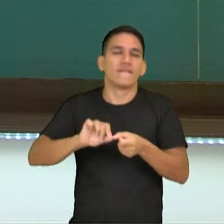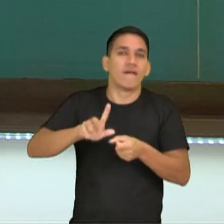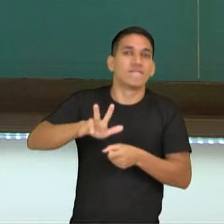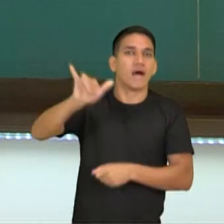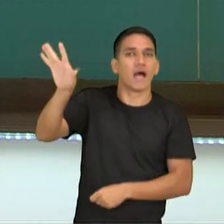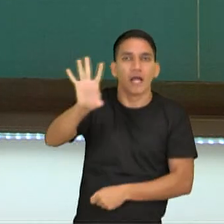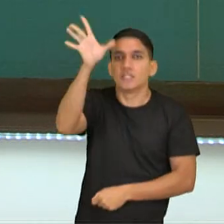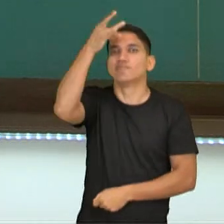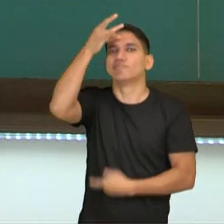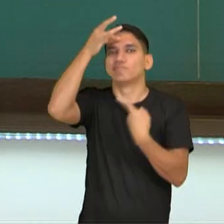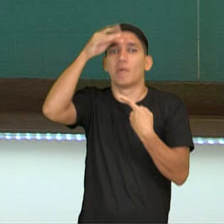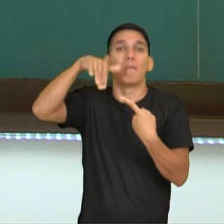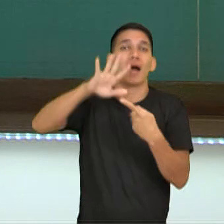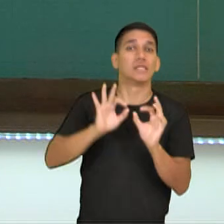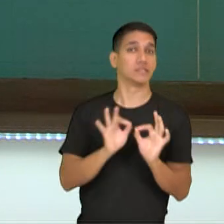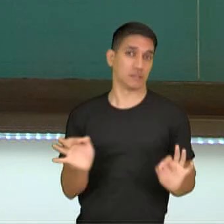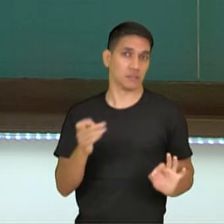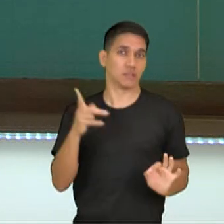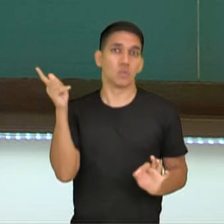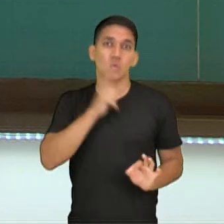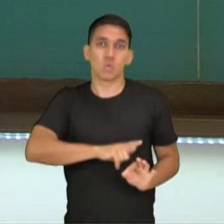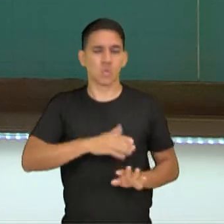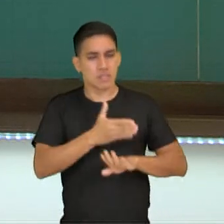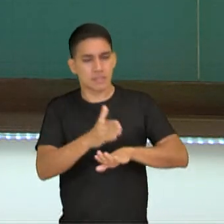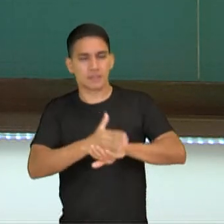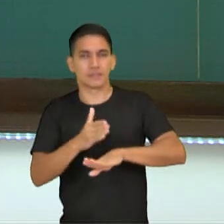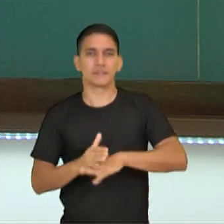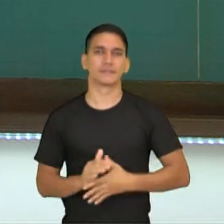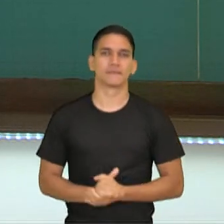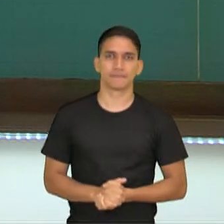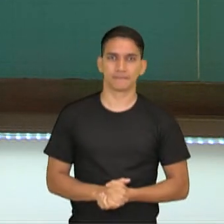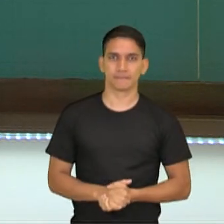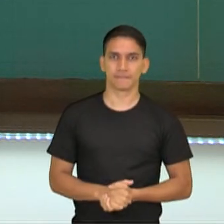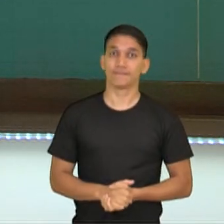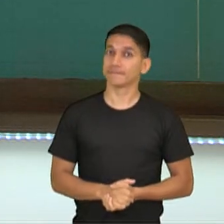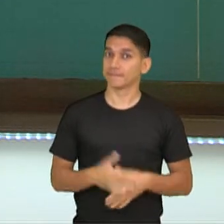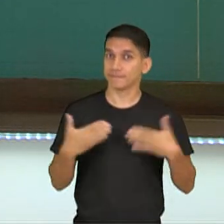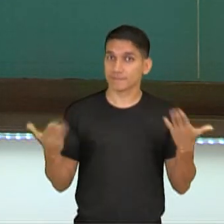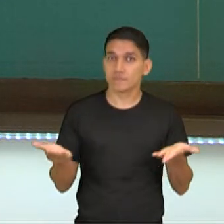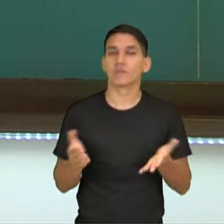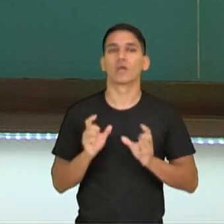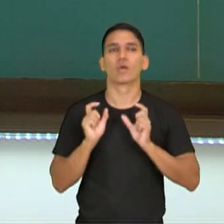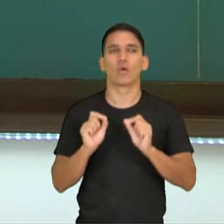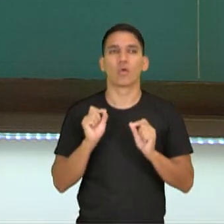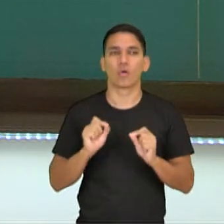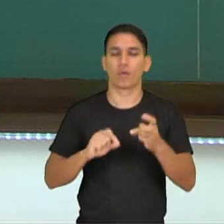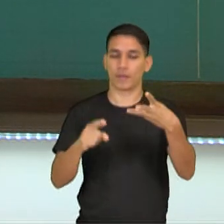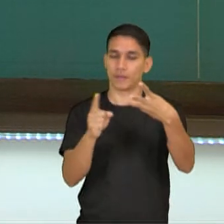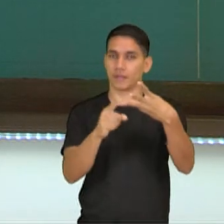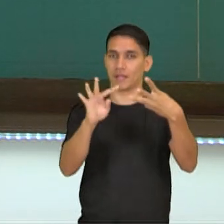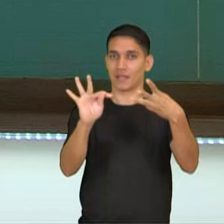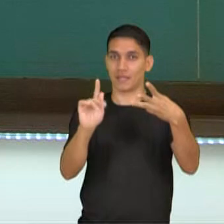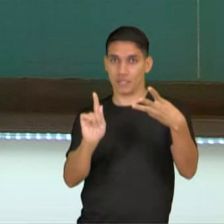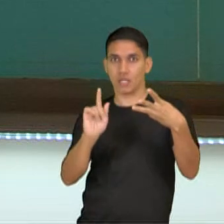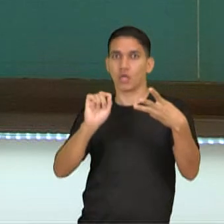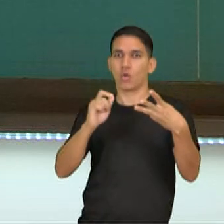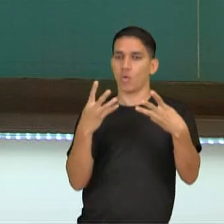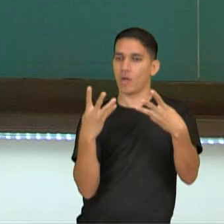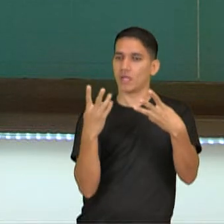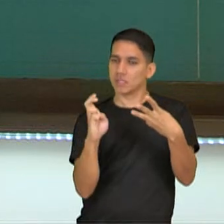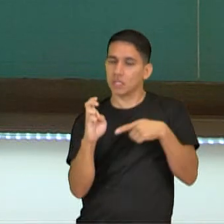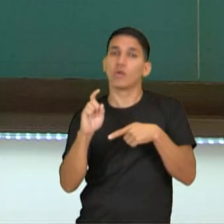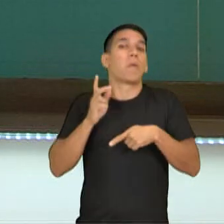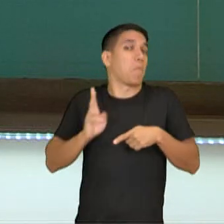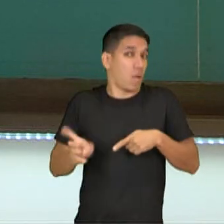uma forma mais simples para você quando você pratica, né? Então, a tangente de 45 eu fiz o mesmo